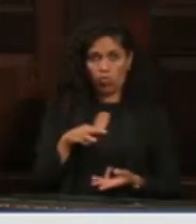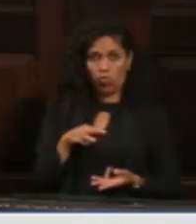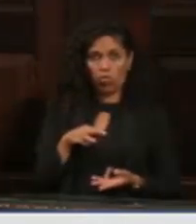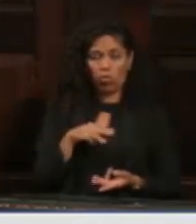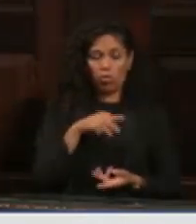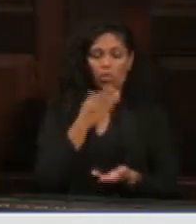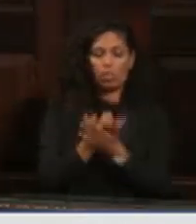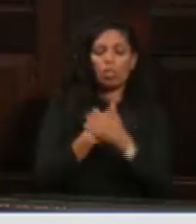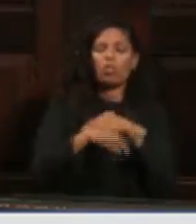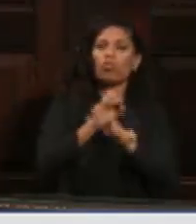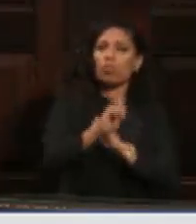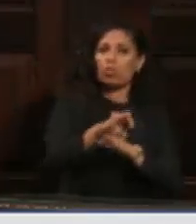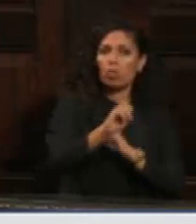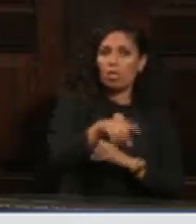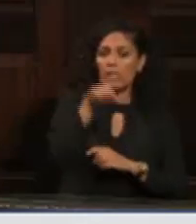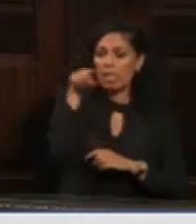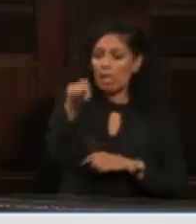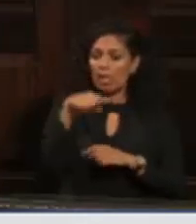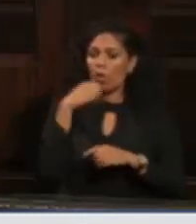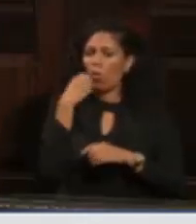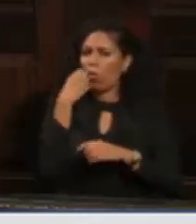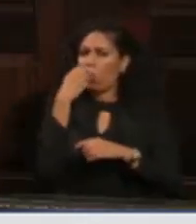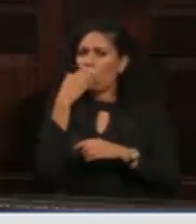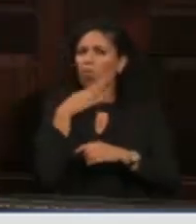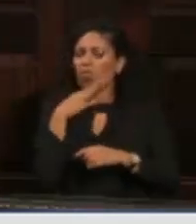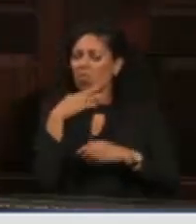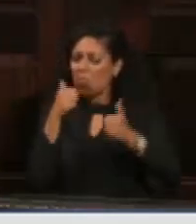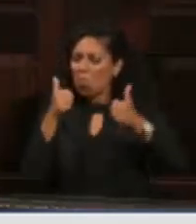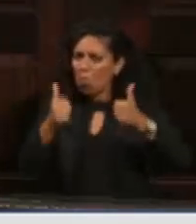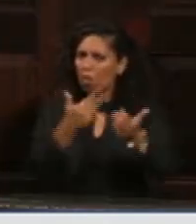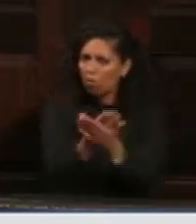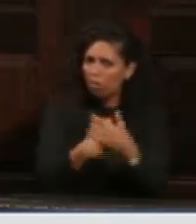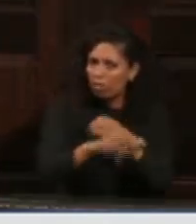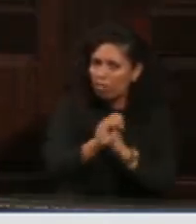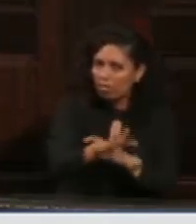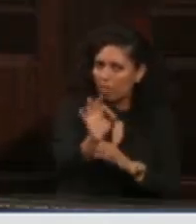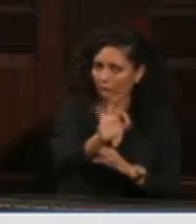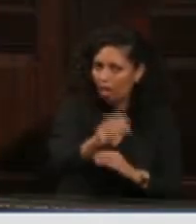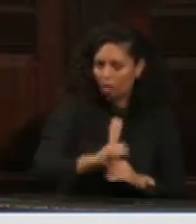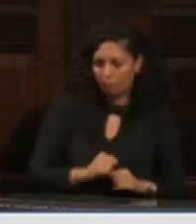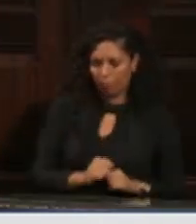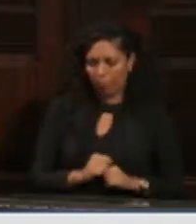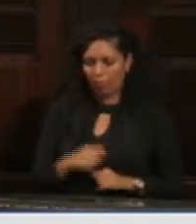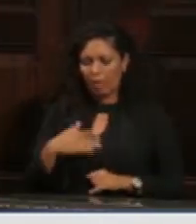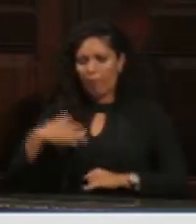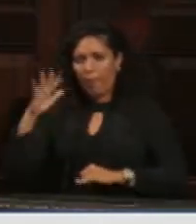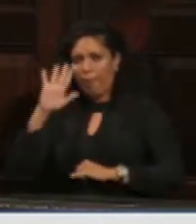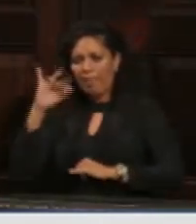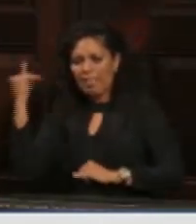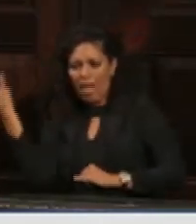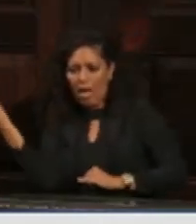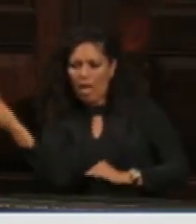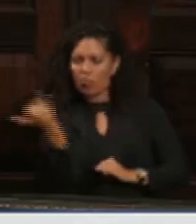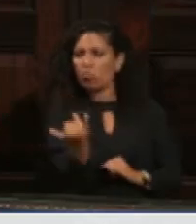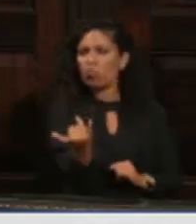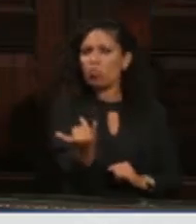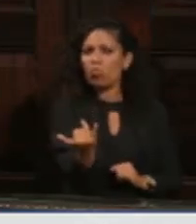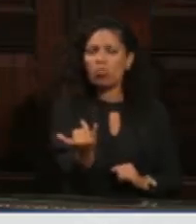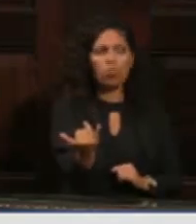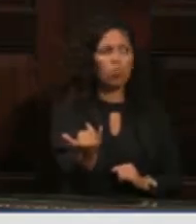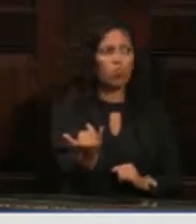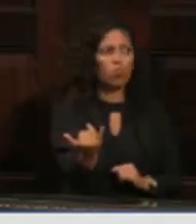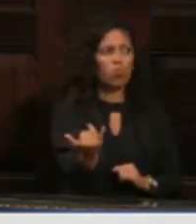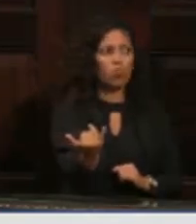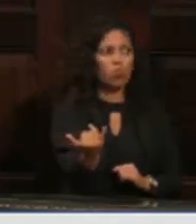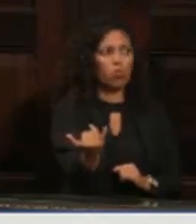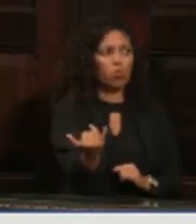aliás, que conhece pouco a educação brasileira, conhece poucos indicadores de educação brasileira, decide escrever às direções de escola,